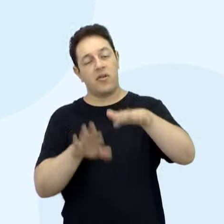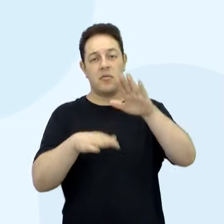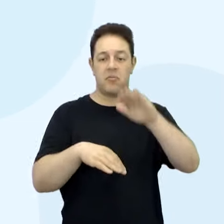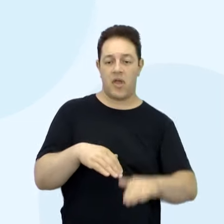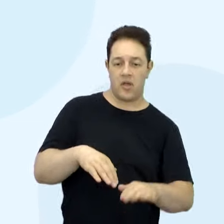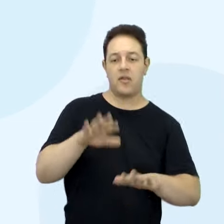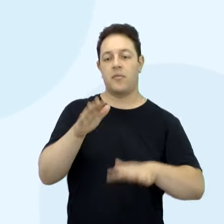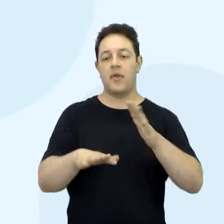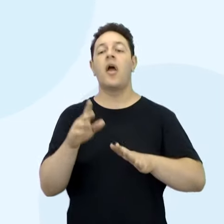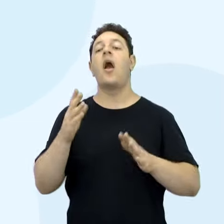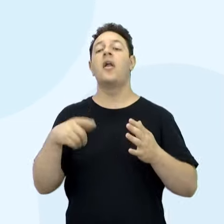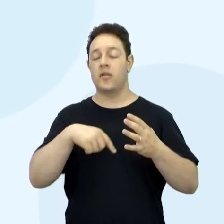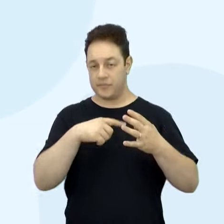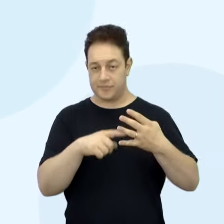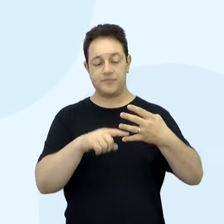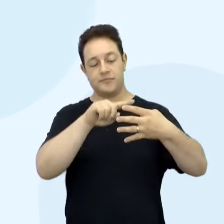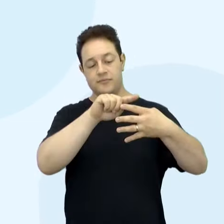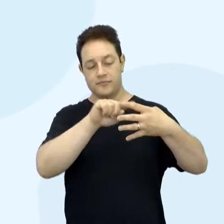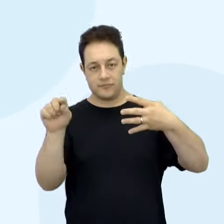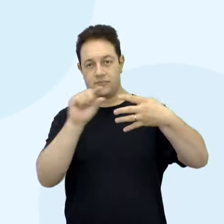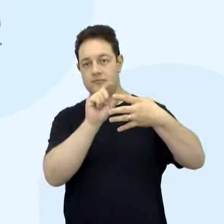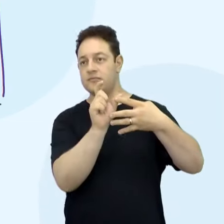nisso aí, somando tudo,